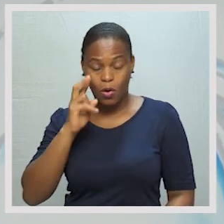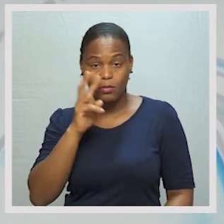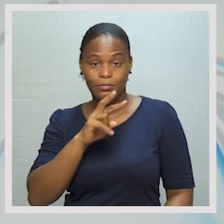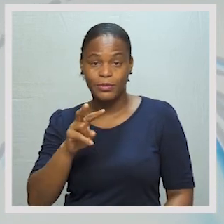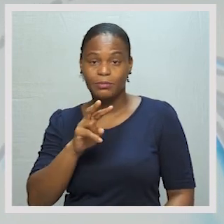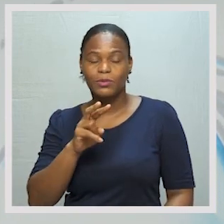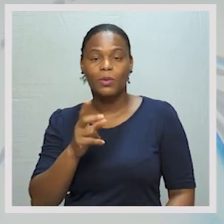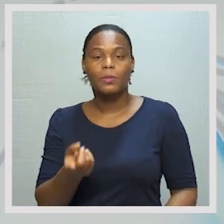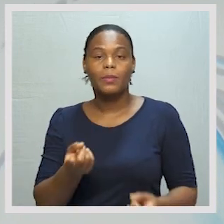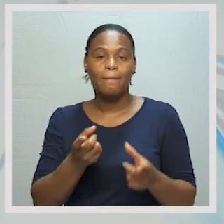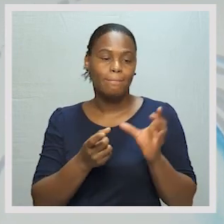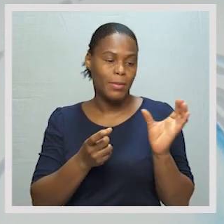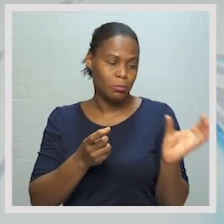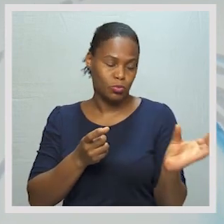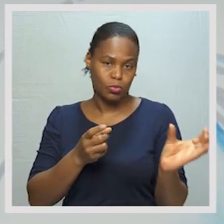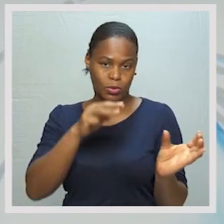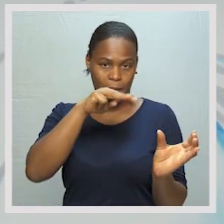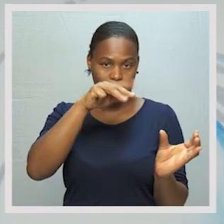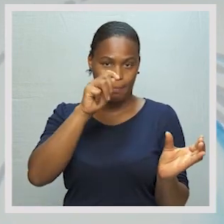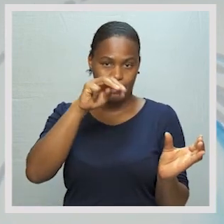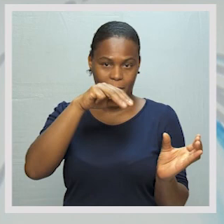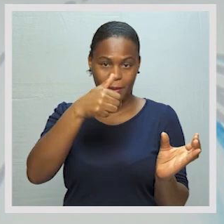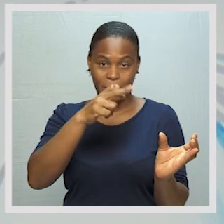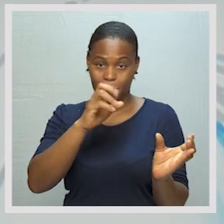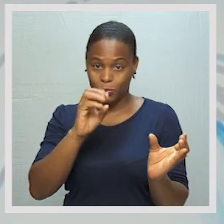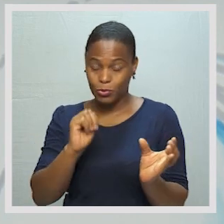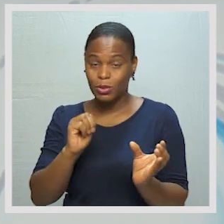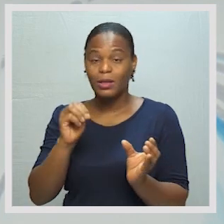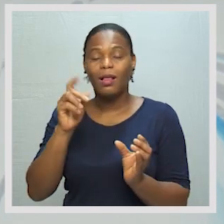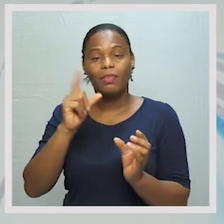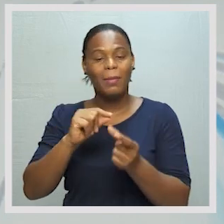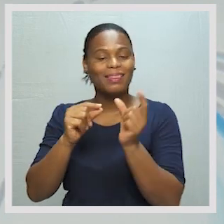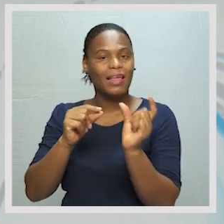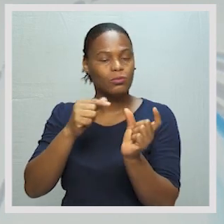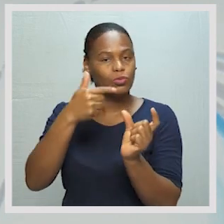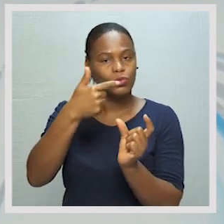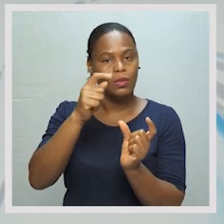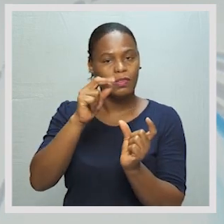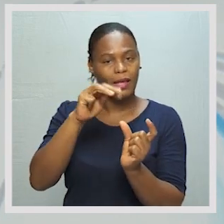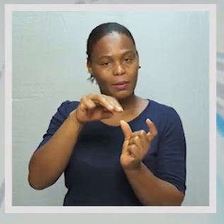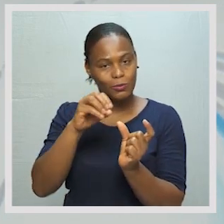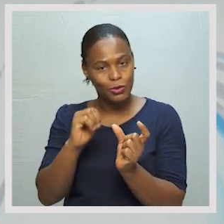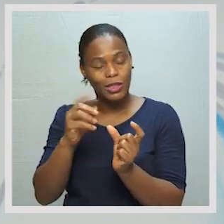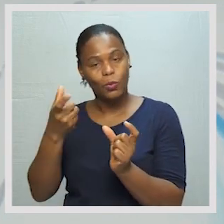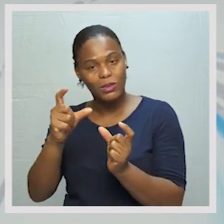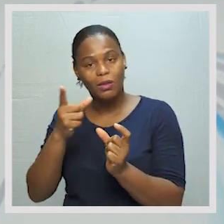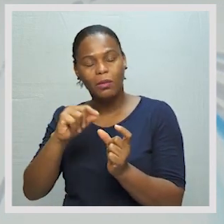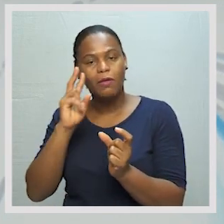vimos os membros e os termos de uma equação e também nós vimos os